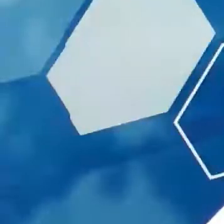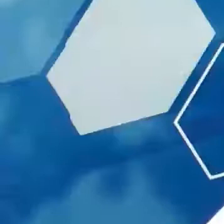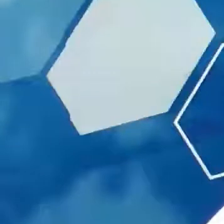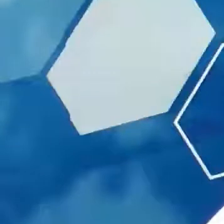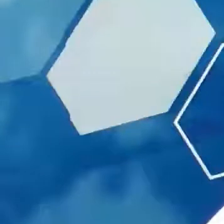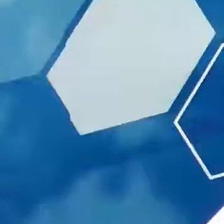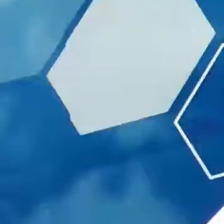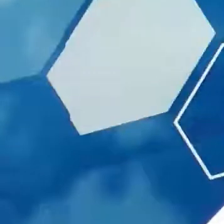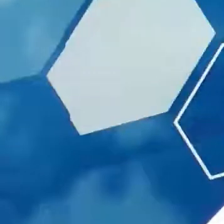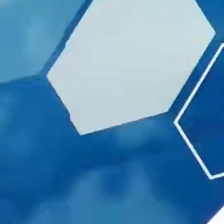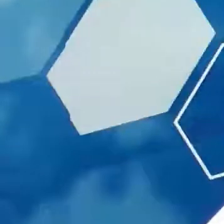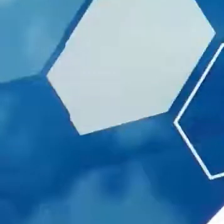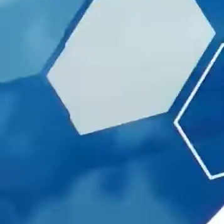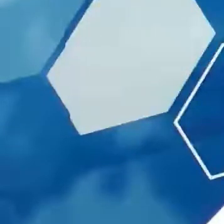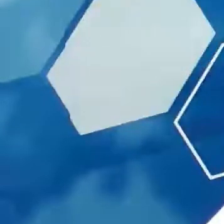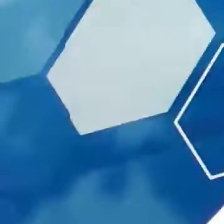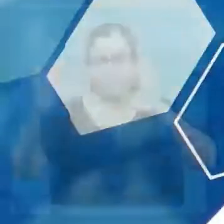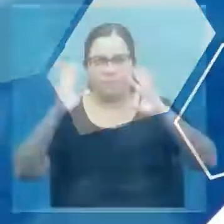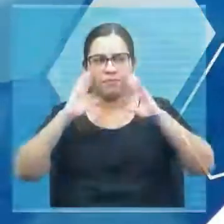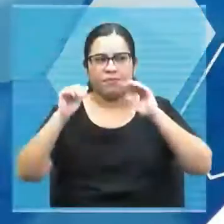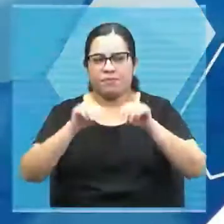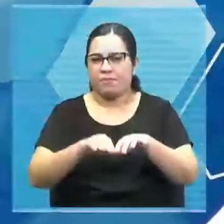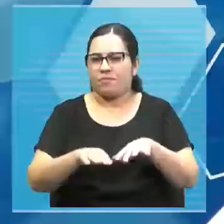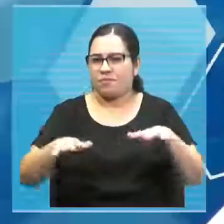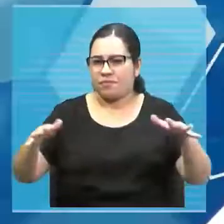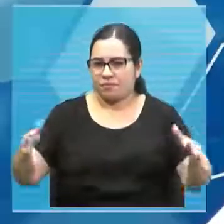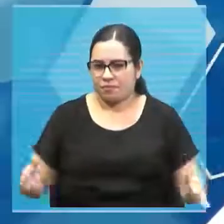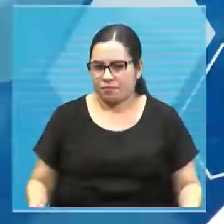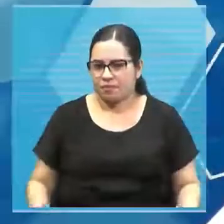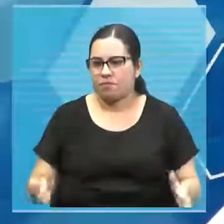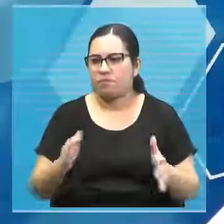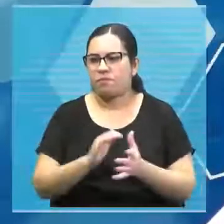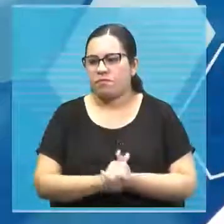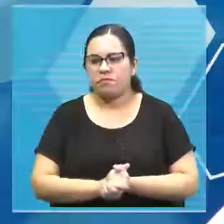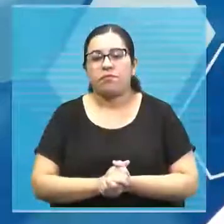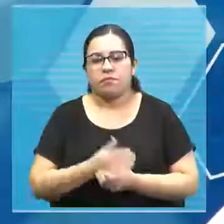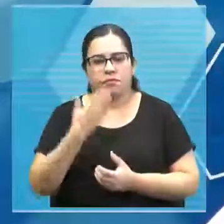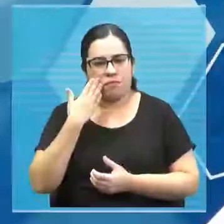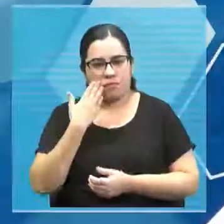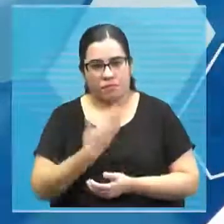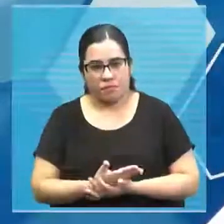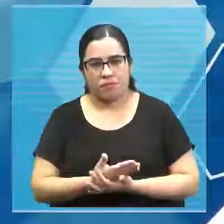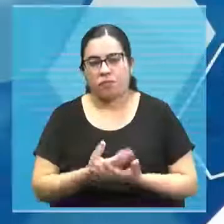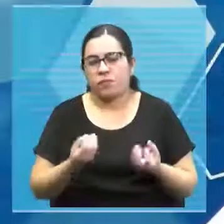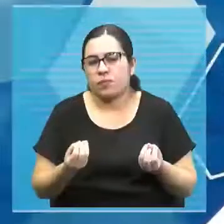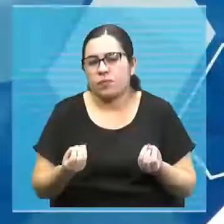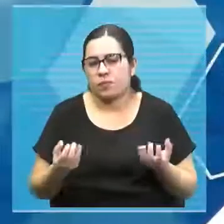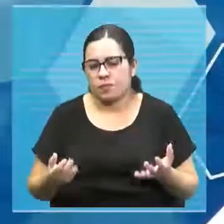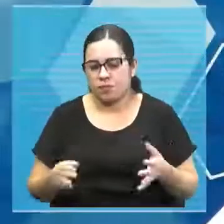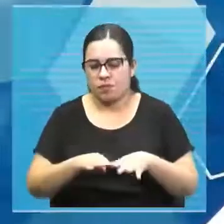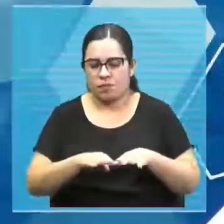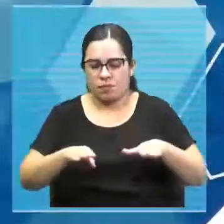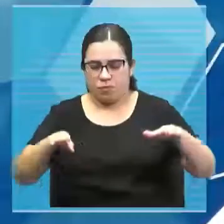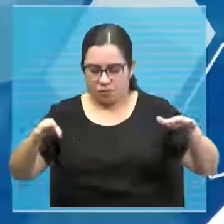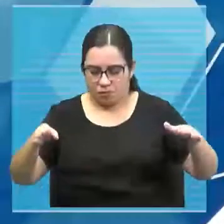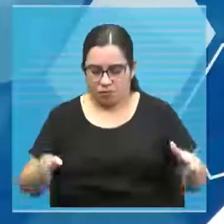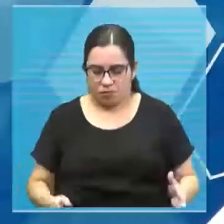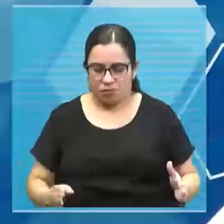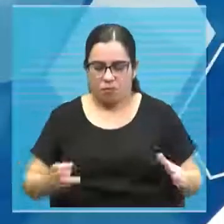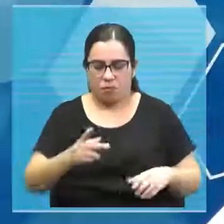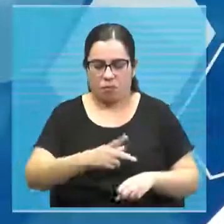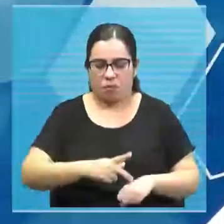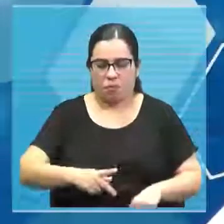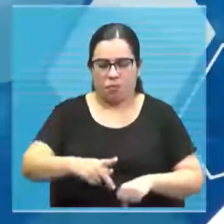essa mesa nessa mesa numa mesa aqui nós vamos ter